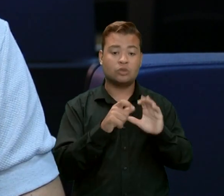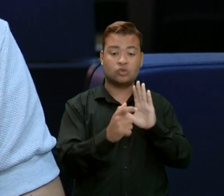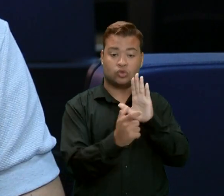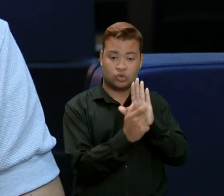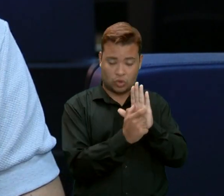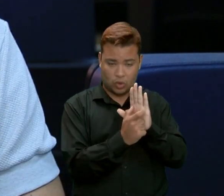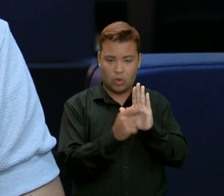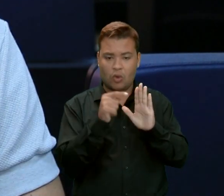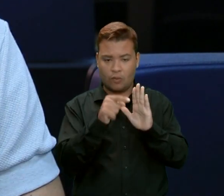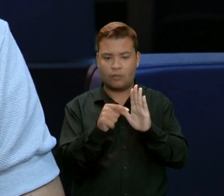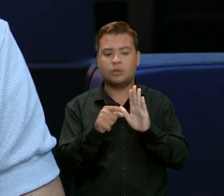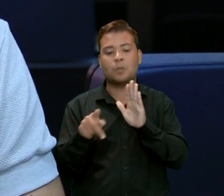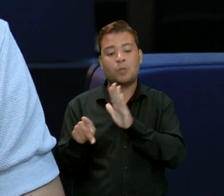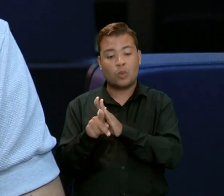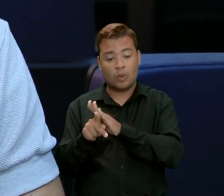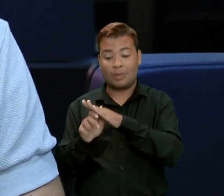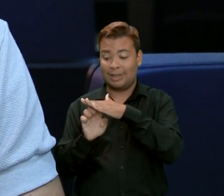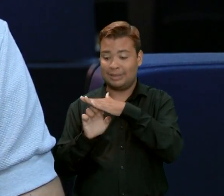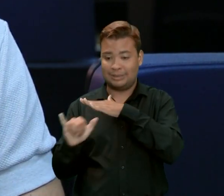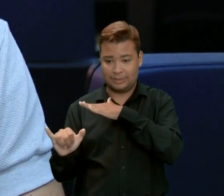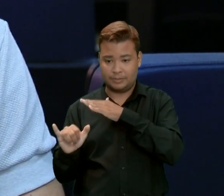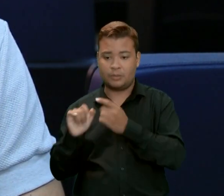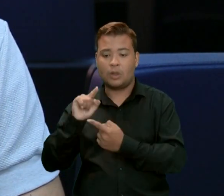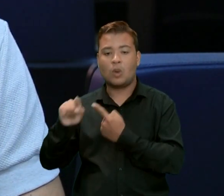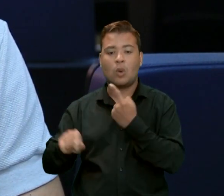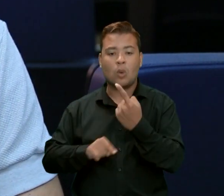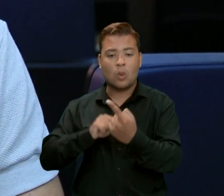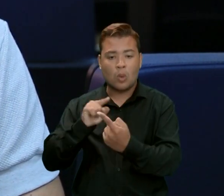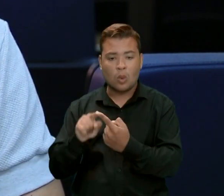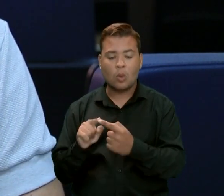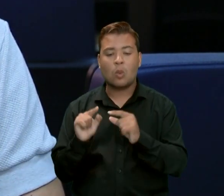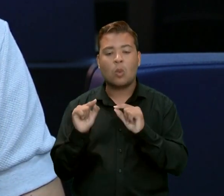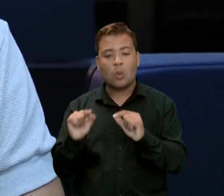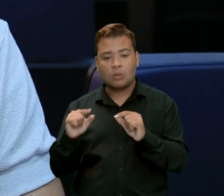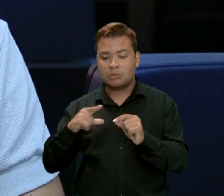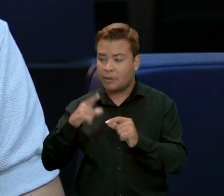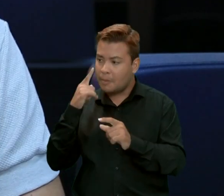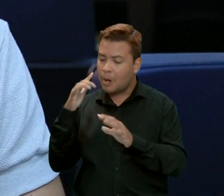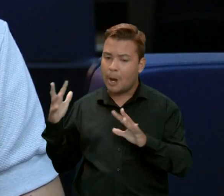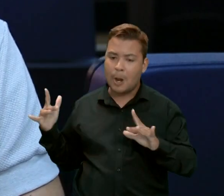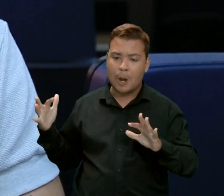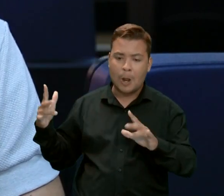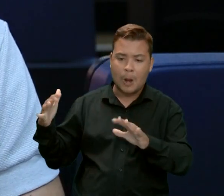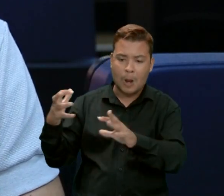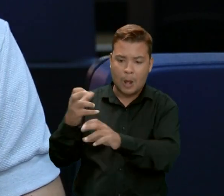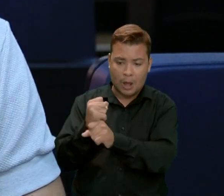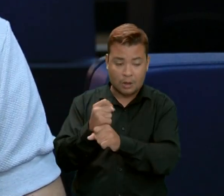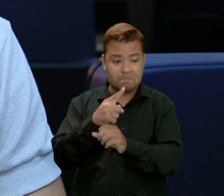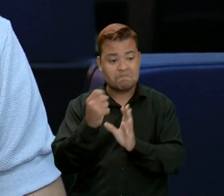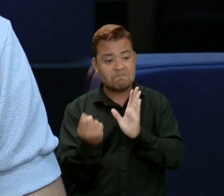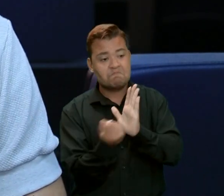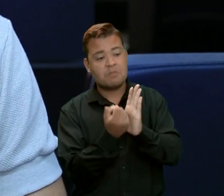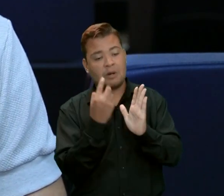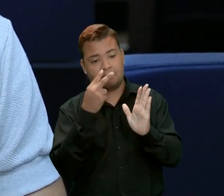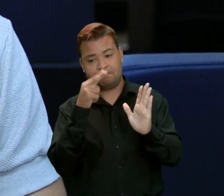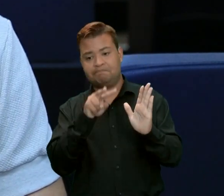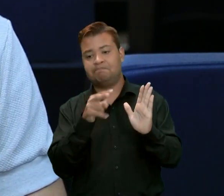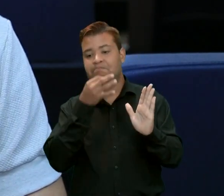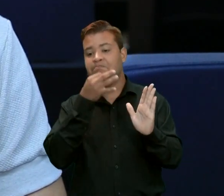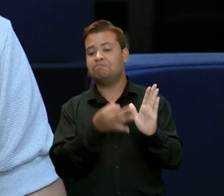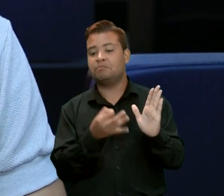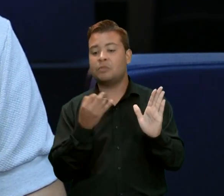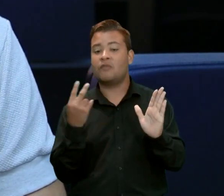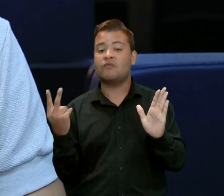e o objetivo é uma mensuração recorrente do valor da marca.